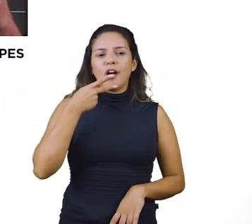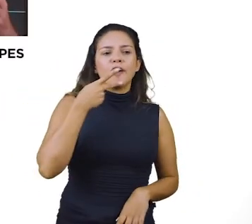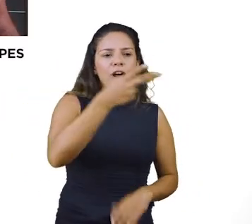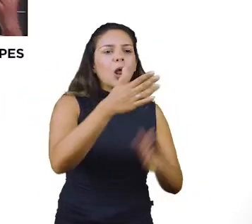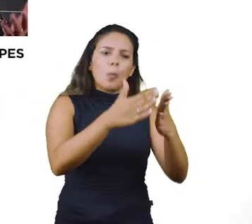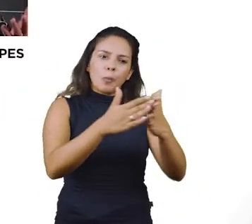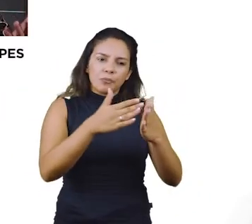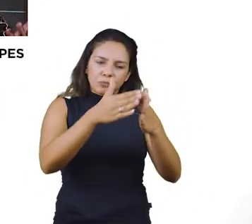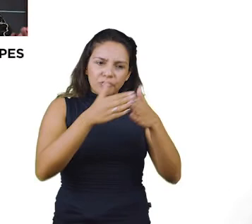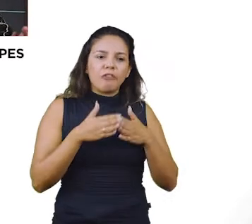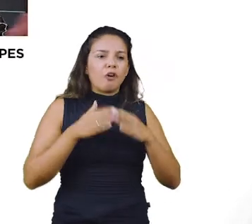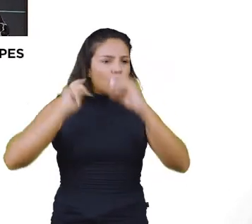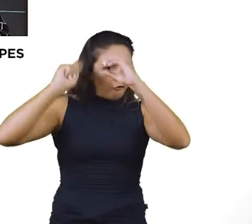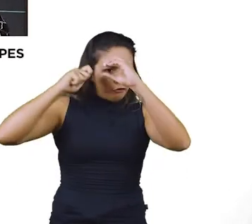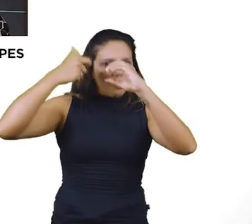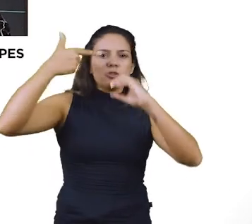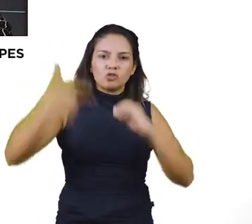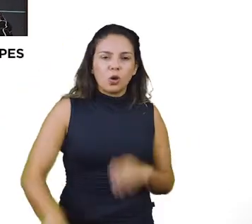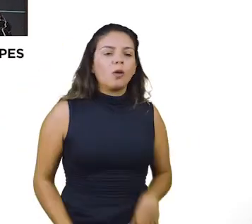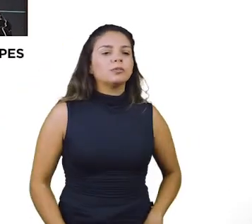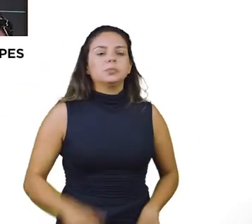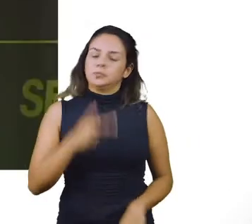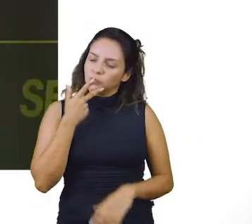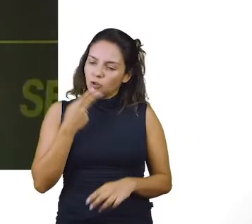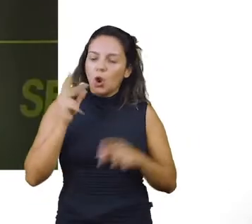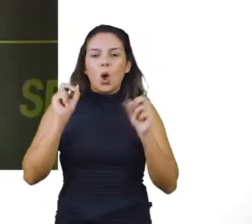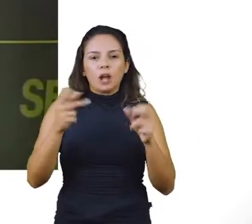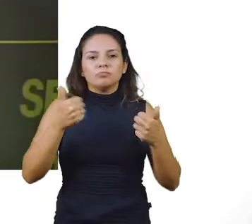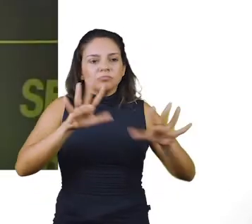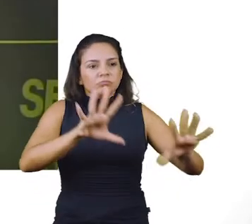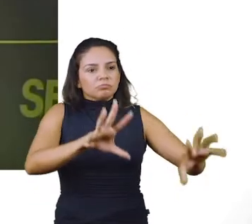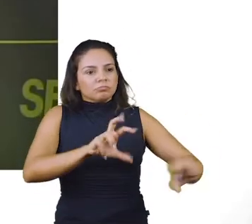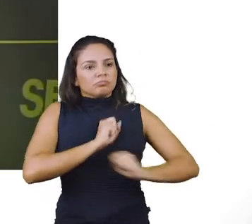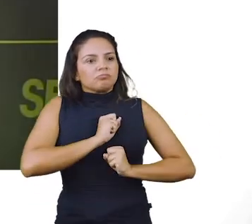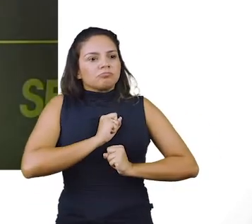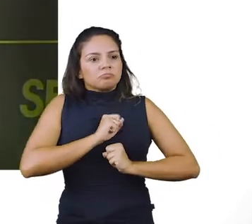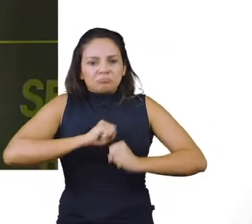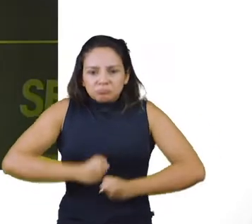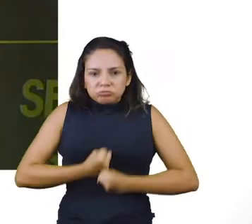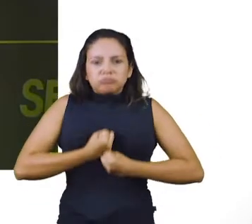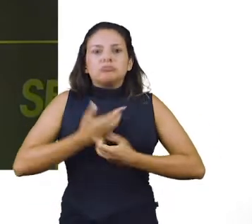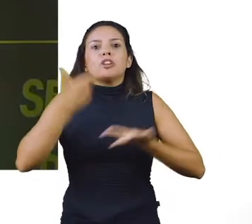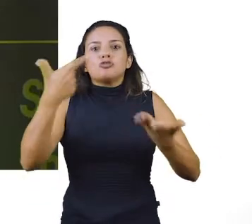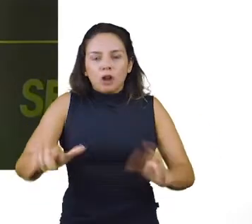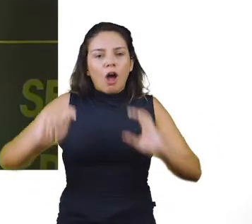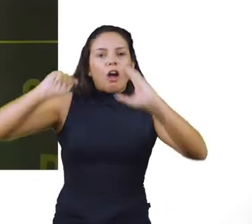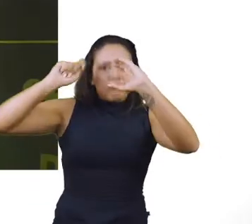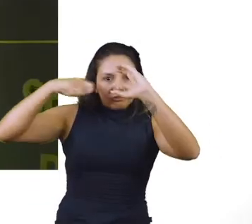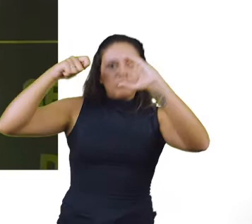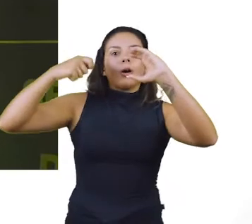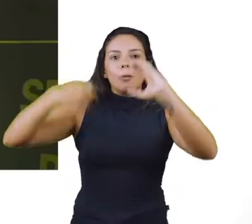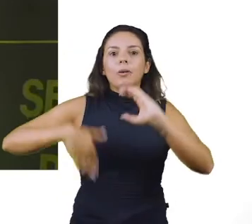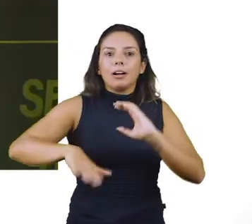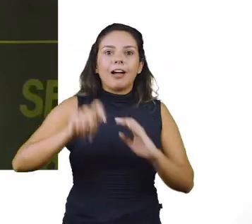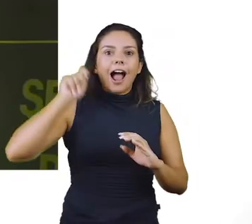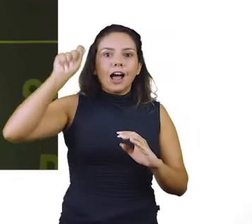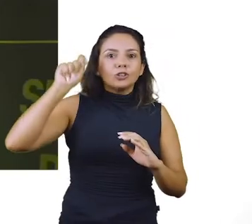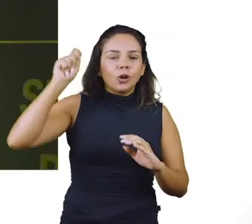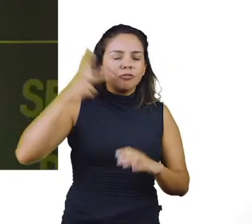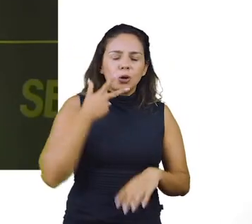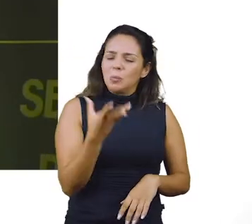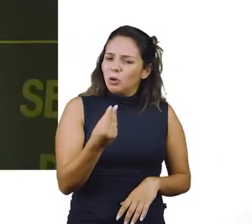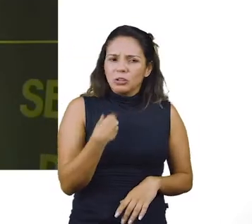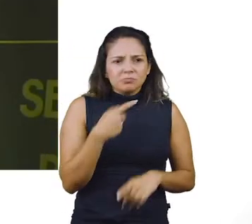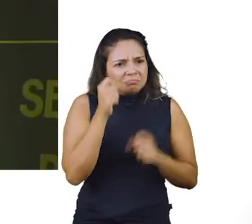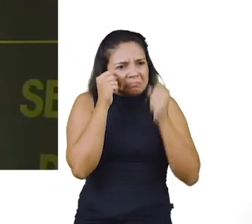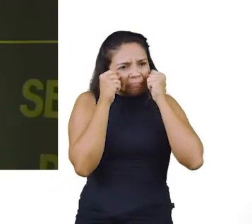e revive com maior emoção, com uma emoção talvez até maior do que a primeira vez. Isso não é brincadeira, isso me deixou